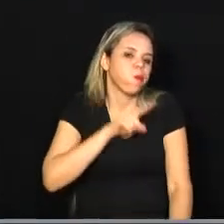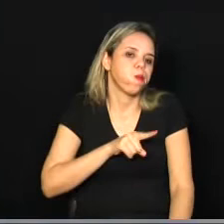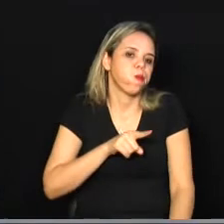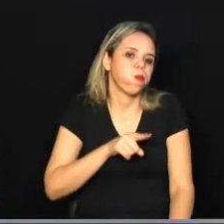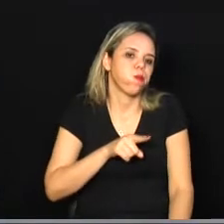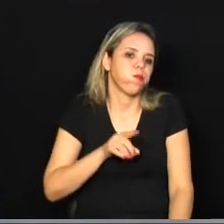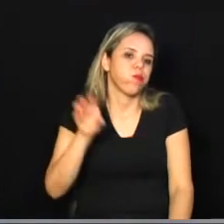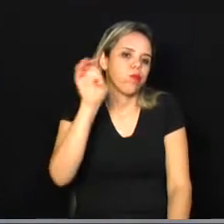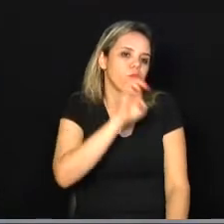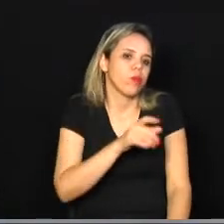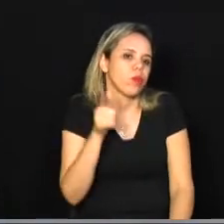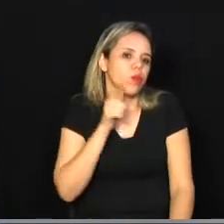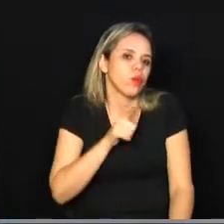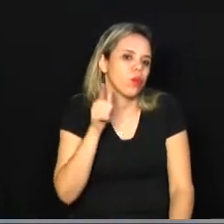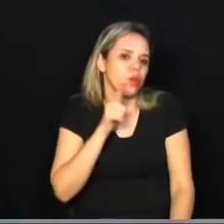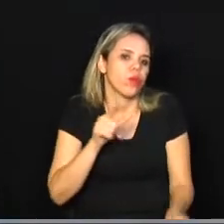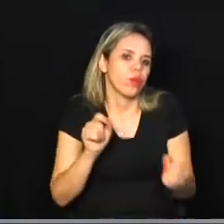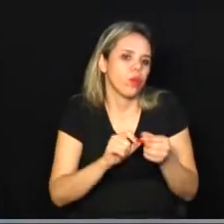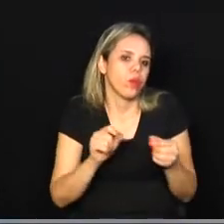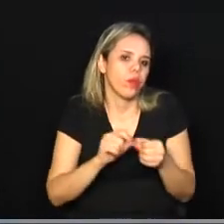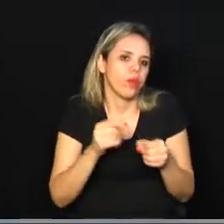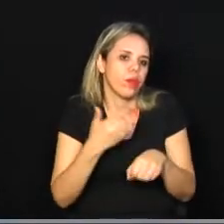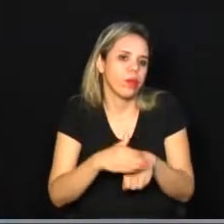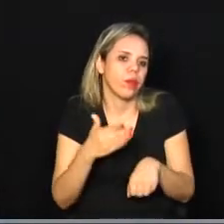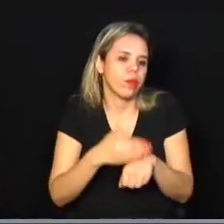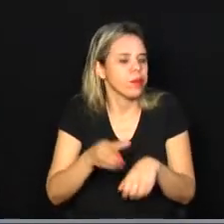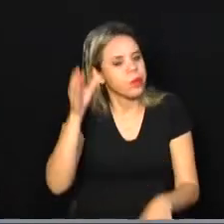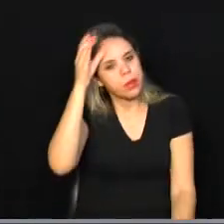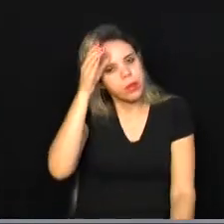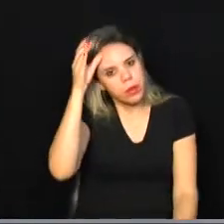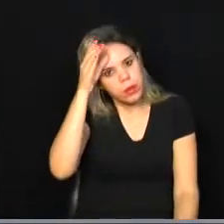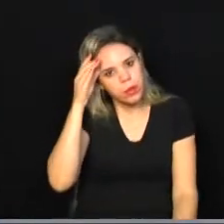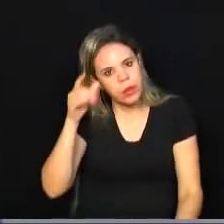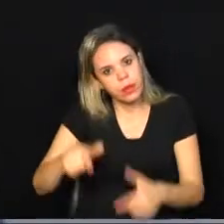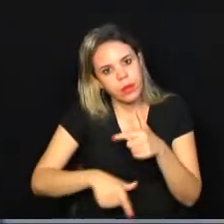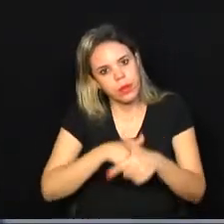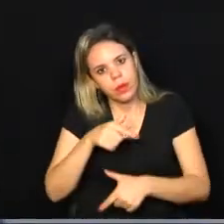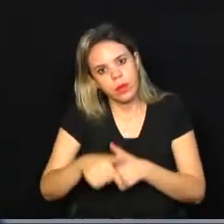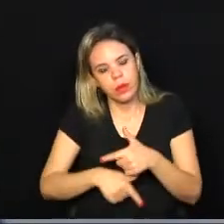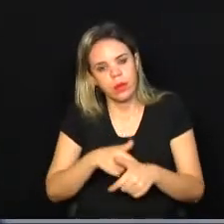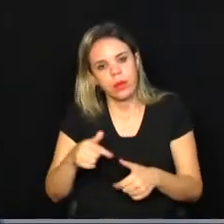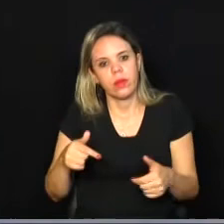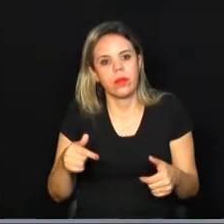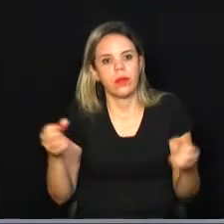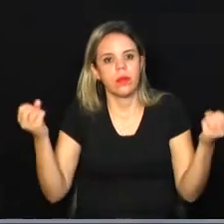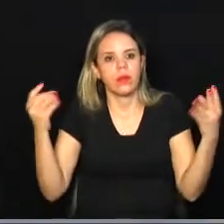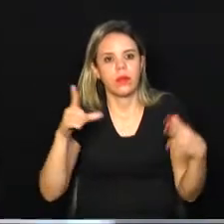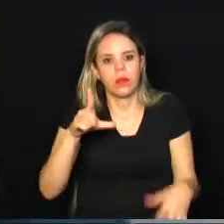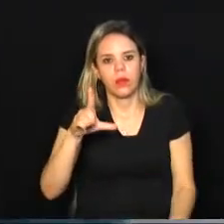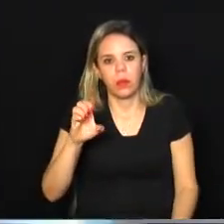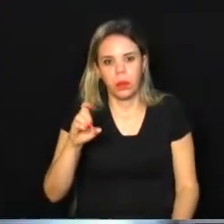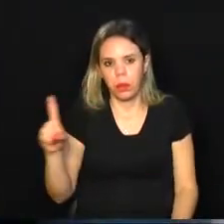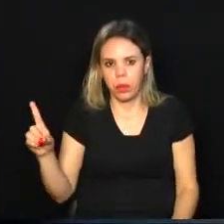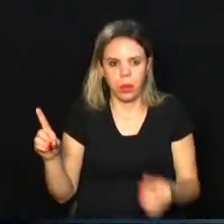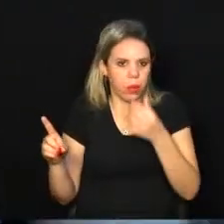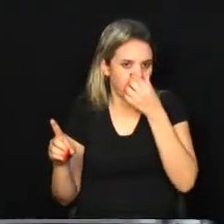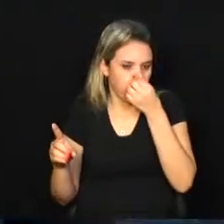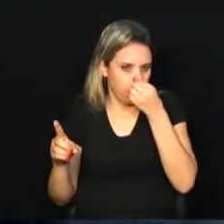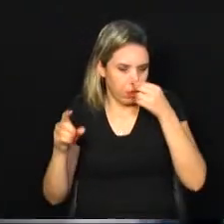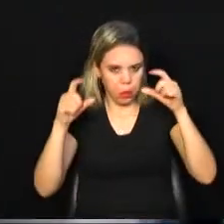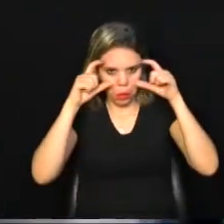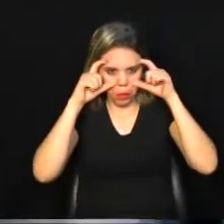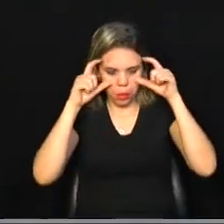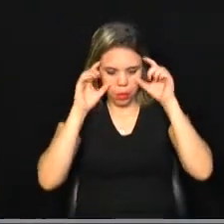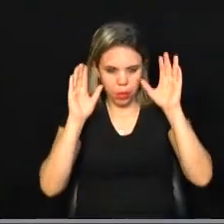e da Europa para conseguir fazer esse treinamento cognitivo. Então a gente trabalha com luzes de LED, óculos que inibem